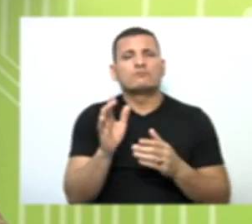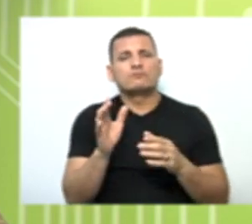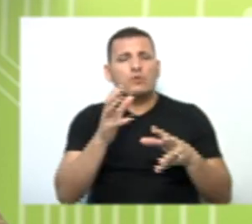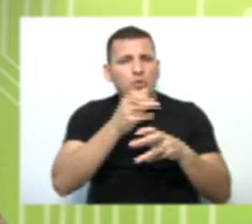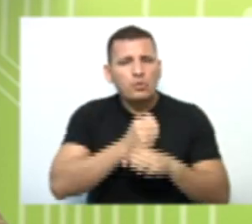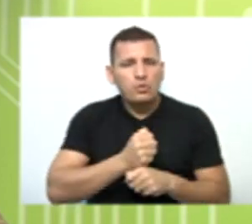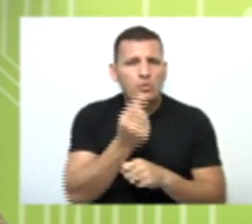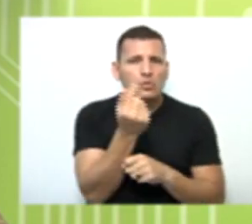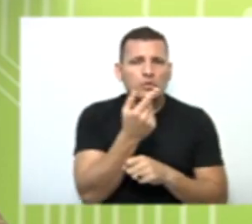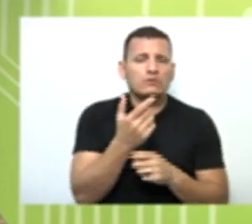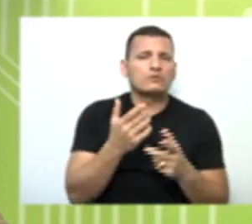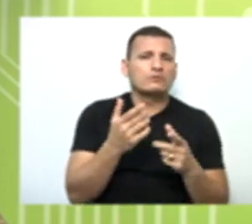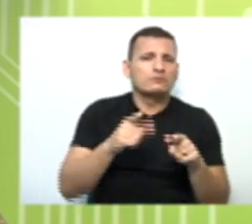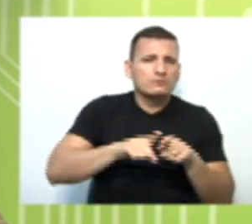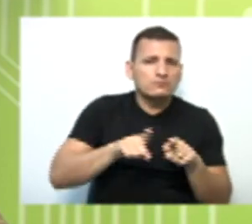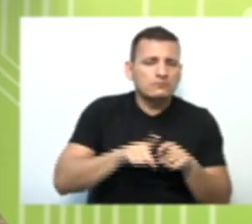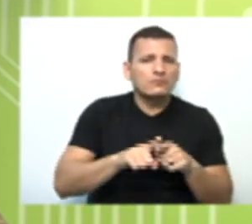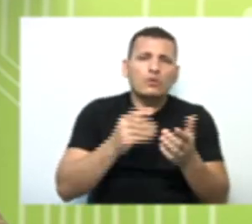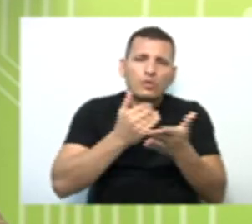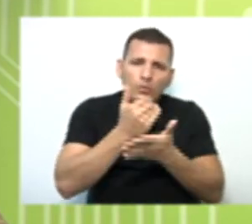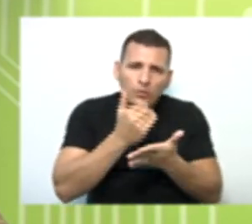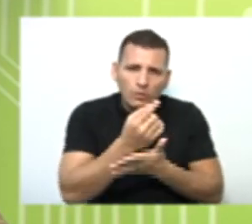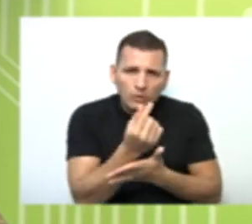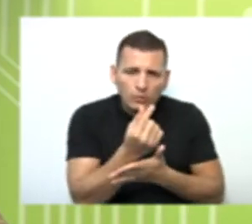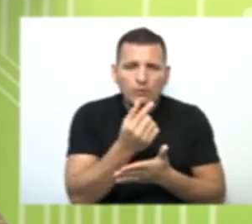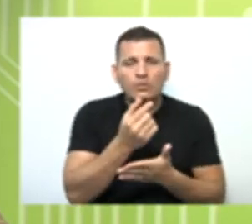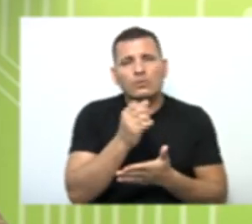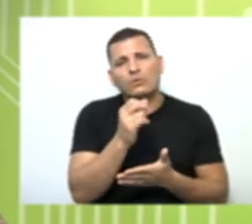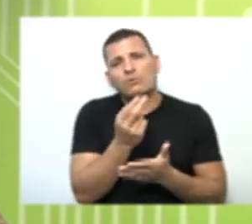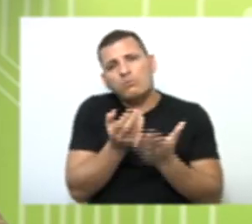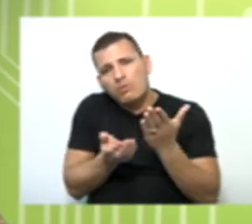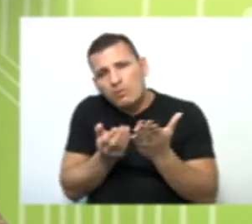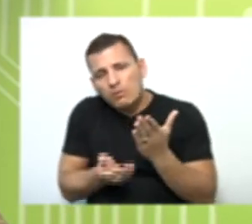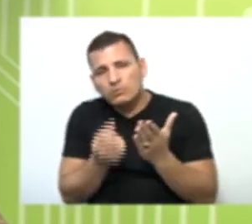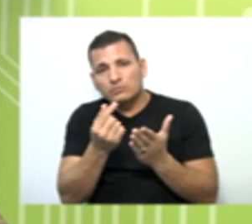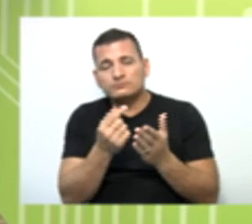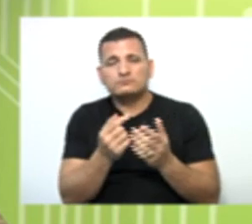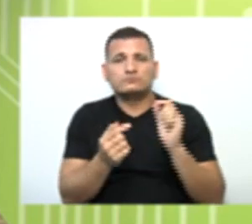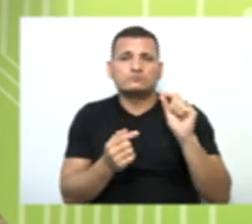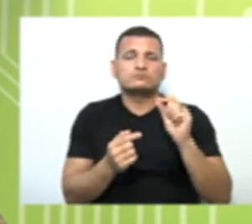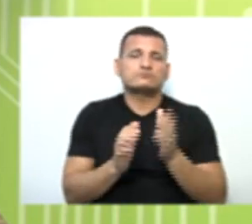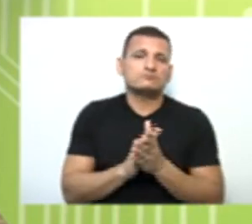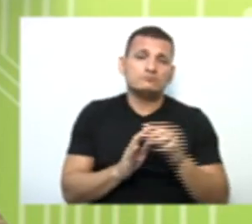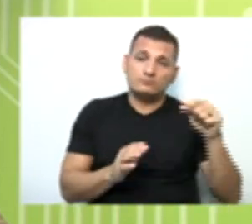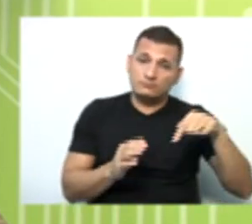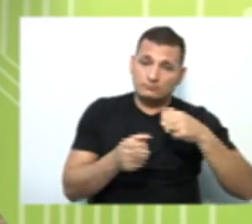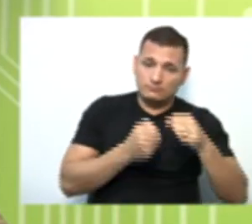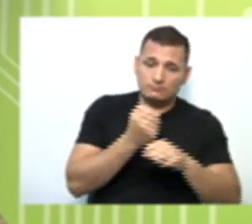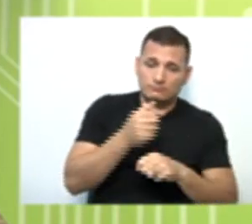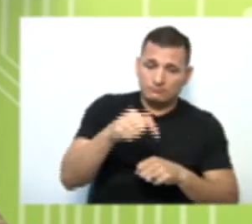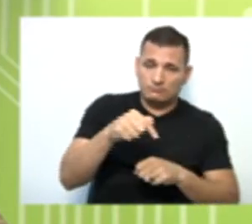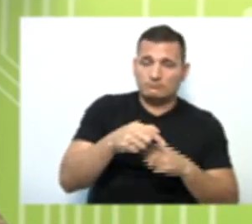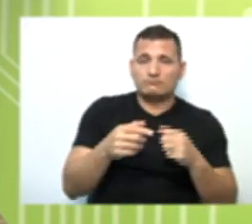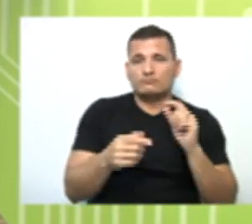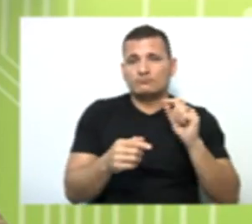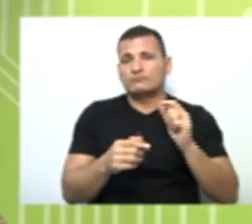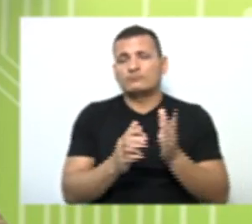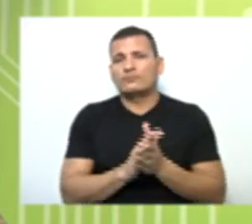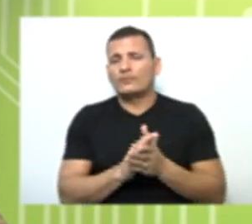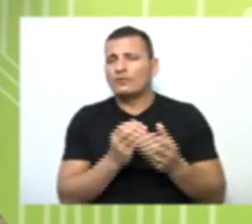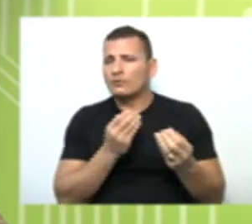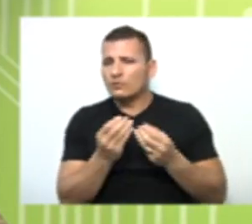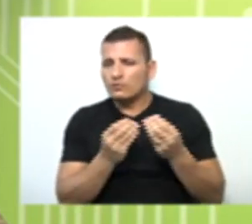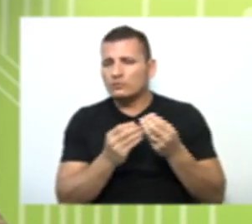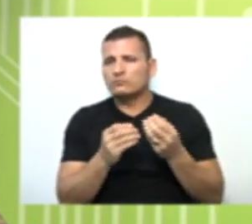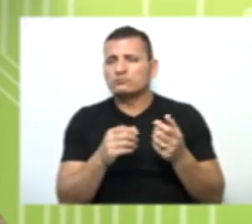vai demonstrar o quê? A real situação da empresa. Bom, este ano, do total das atividades da cooperativa,